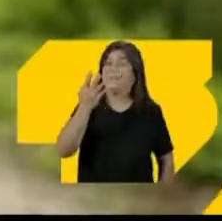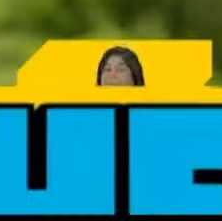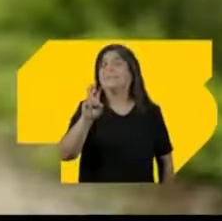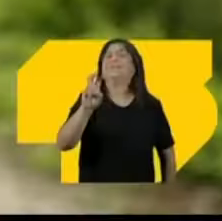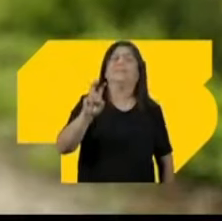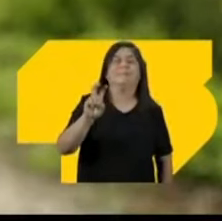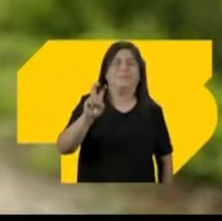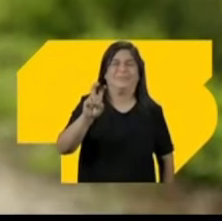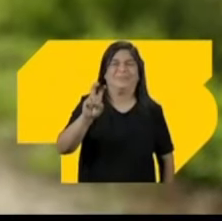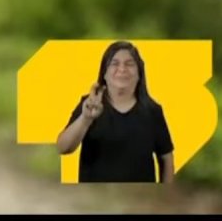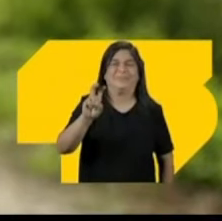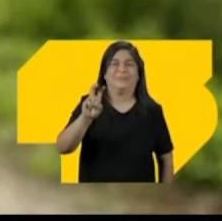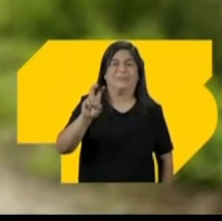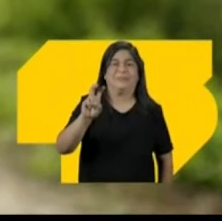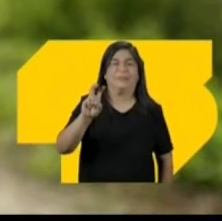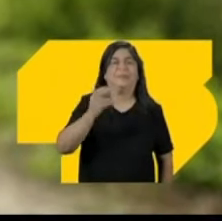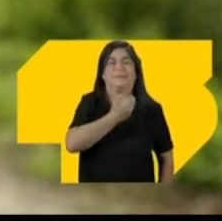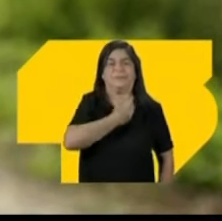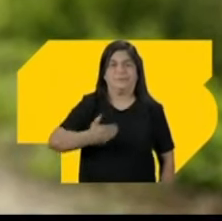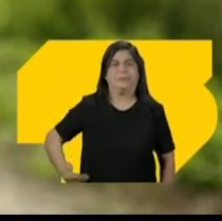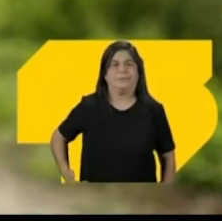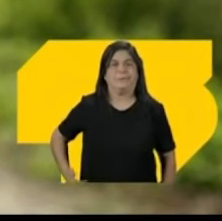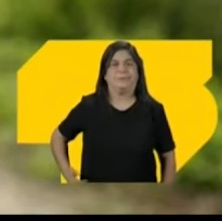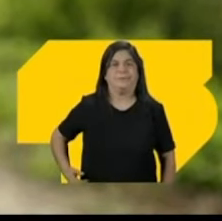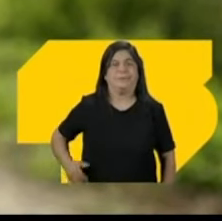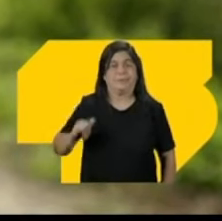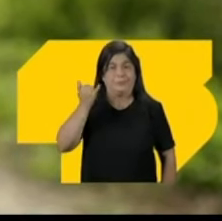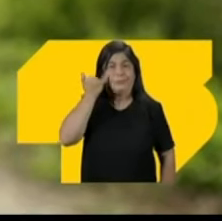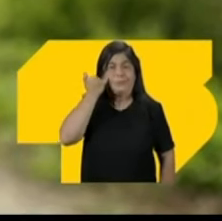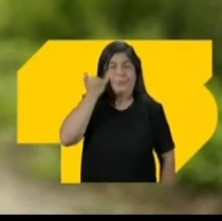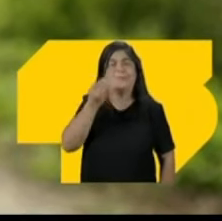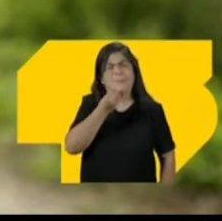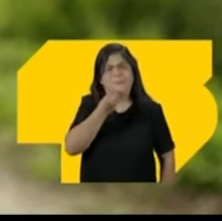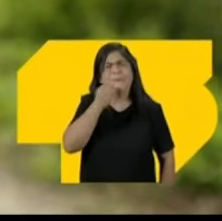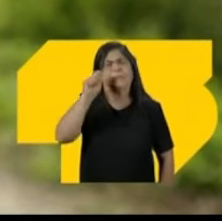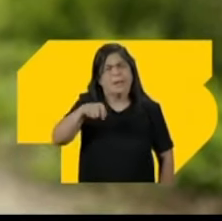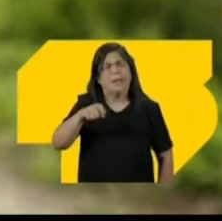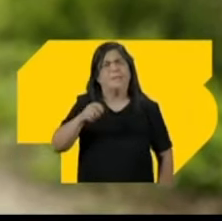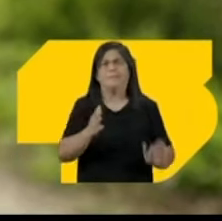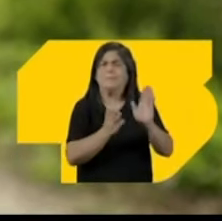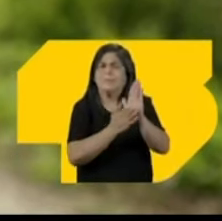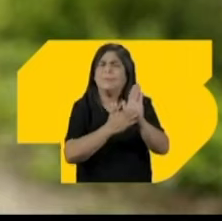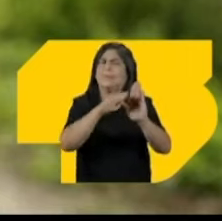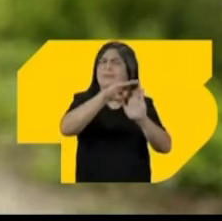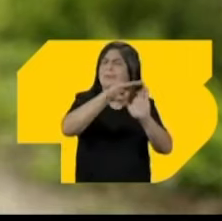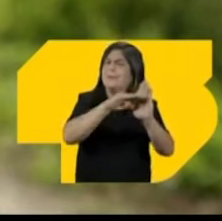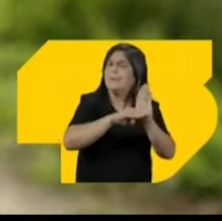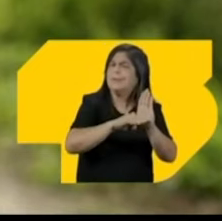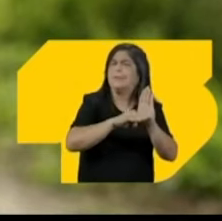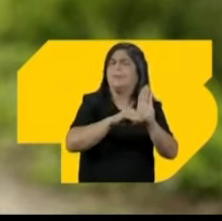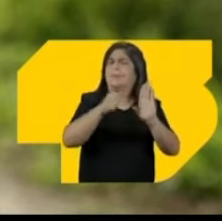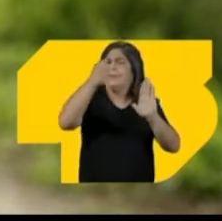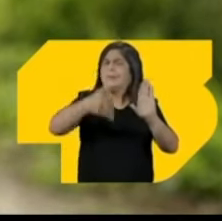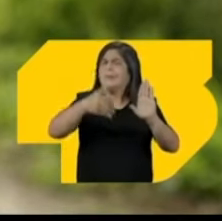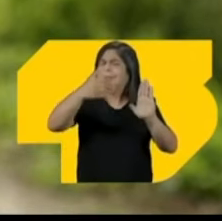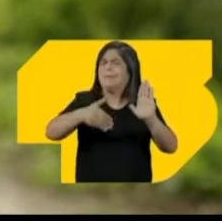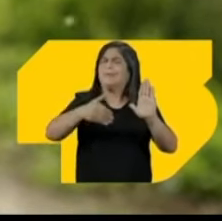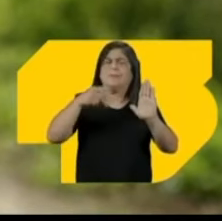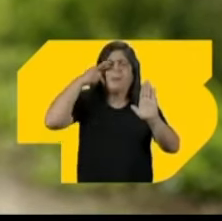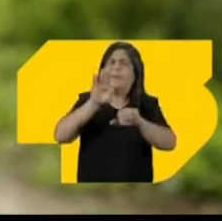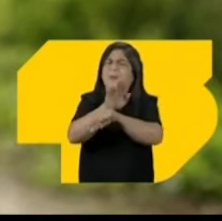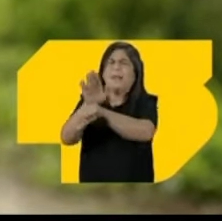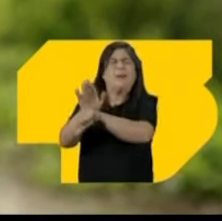95! Nos últimos dias, o atual governador, ao invés de discutir propostas para a Paraíba, está preferindo ocupar o tempo dele com briga,